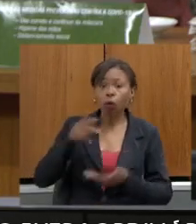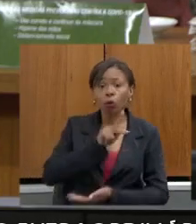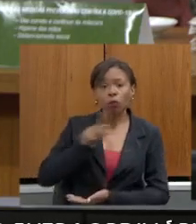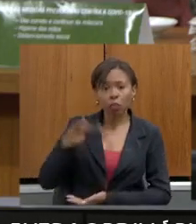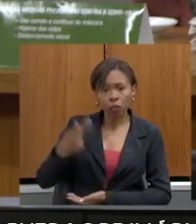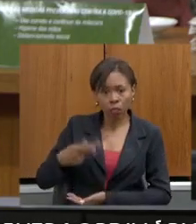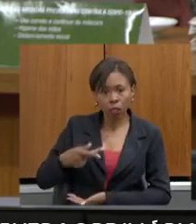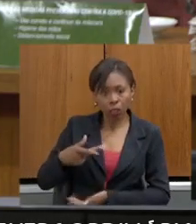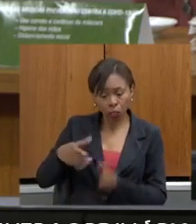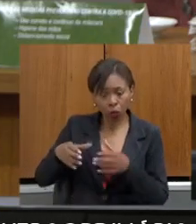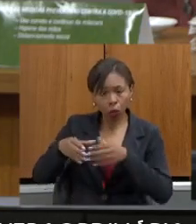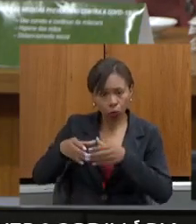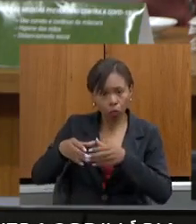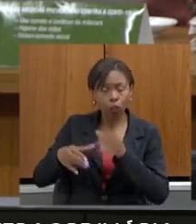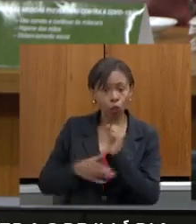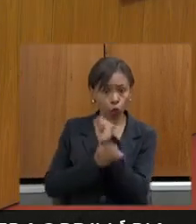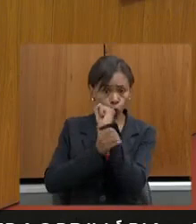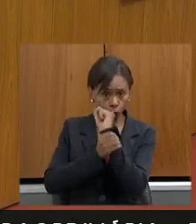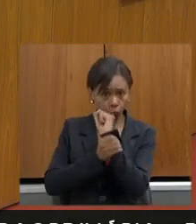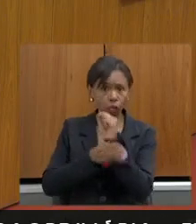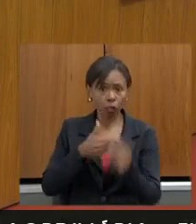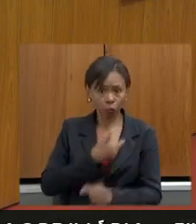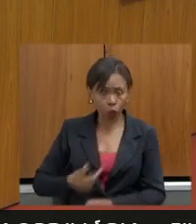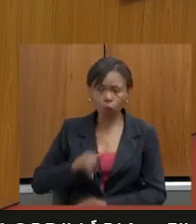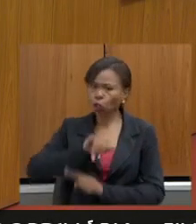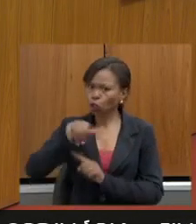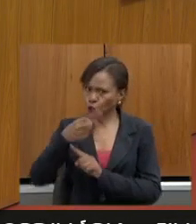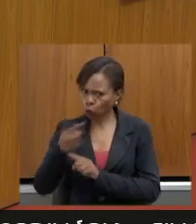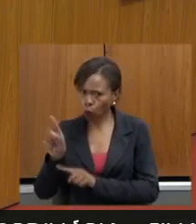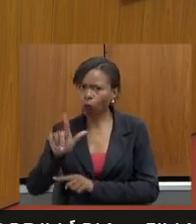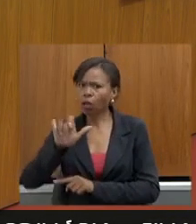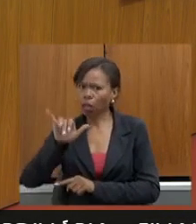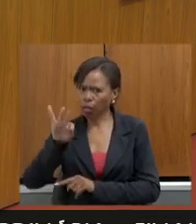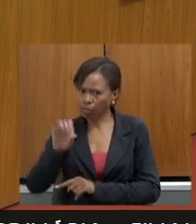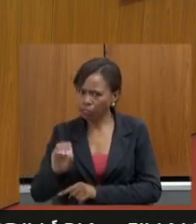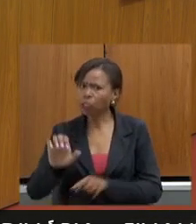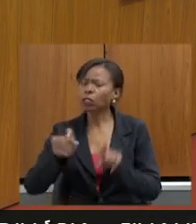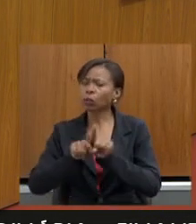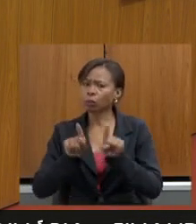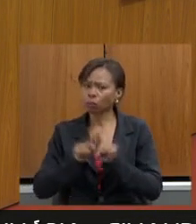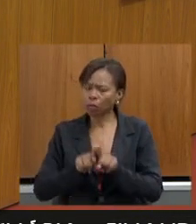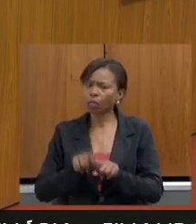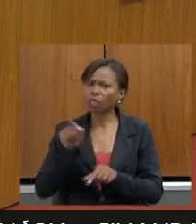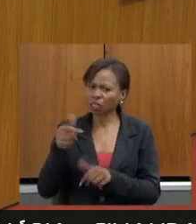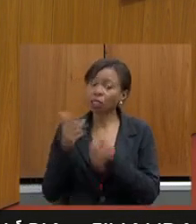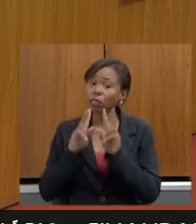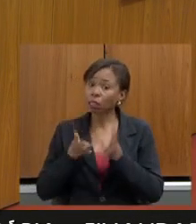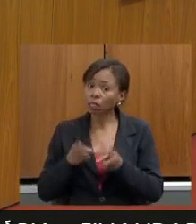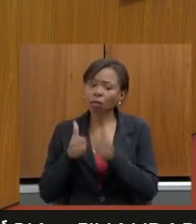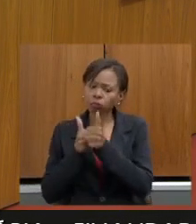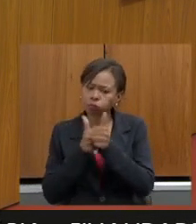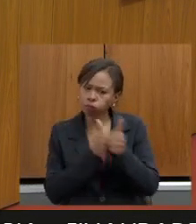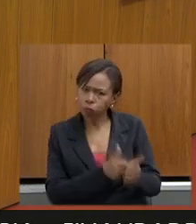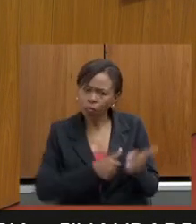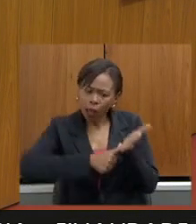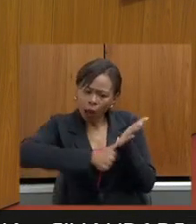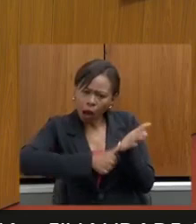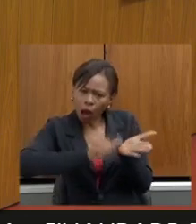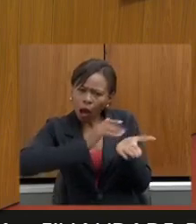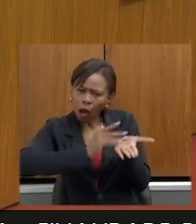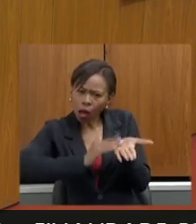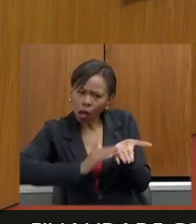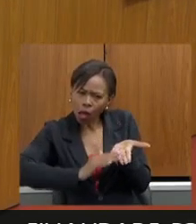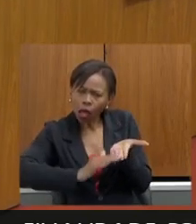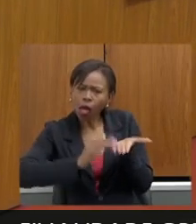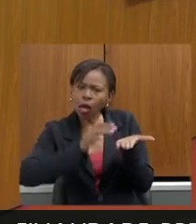comissão de Segurança Pública aos seus ventos o deputado João Leite que eu sei que acompanha muito de perto os trabalhos daquele e aos nossos